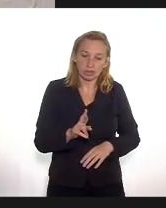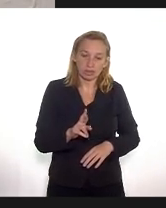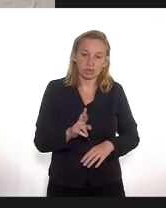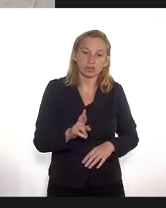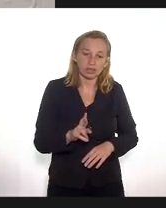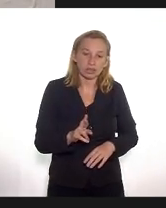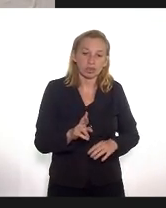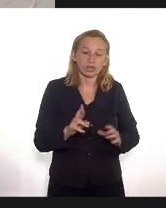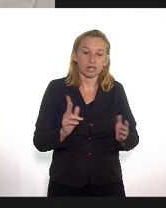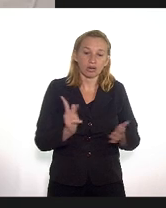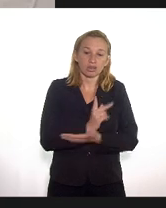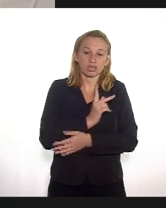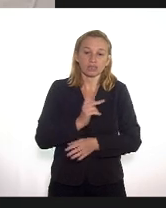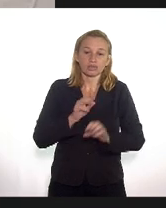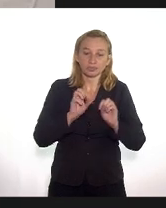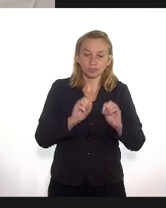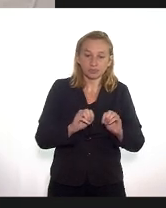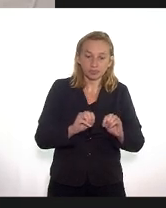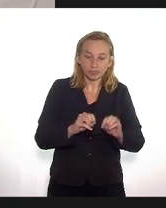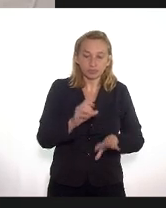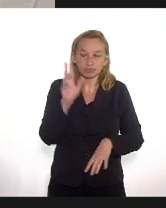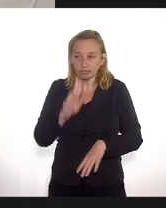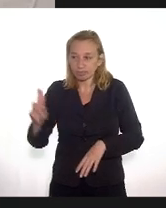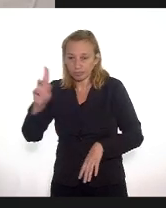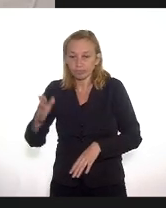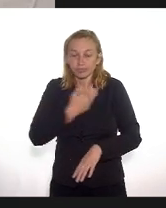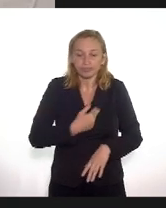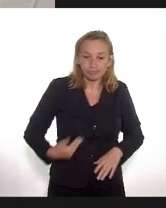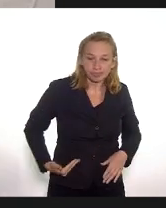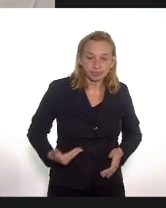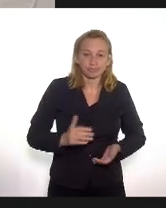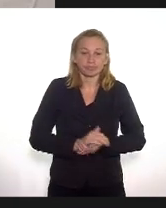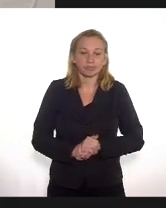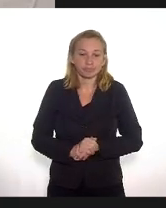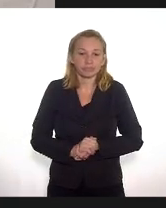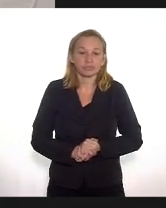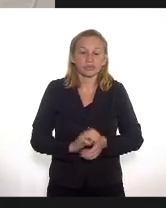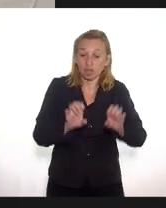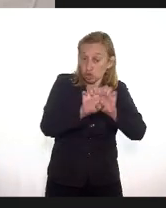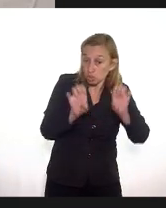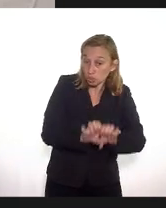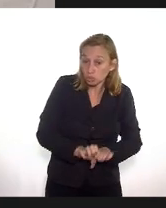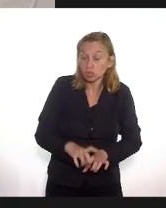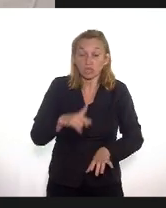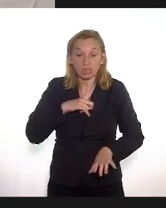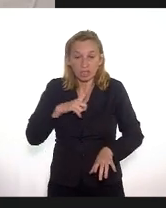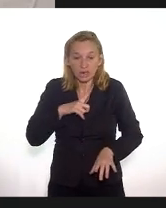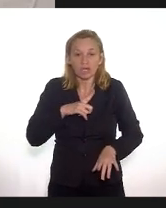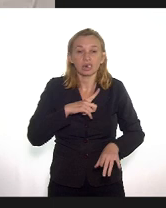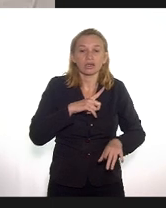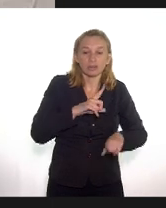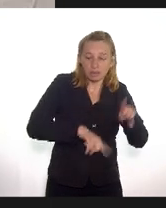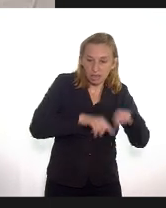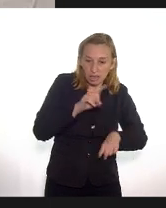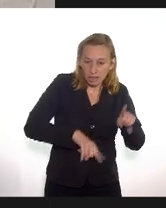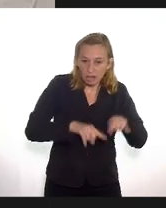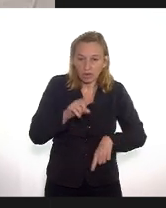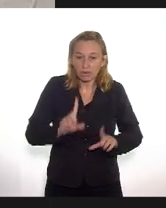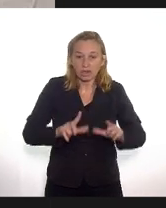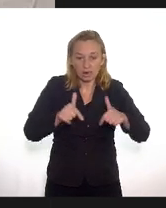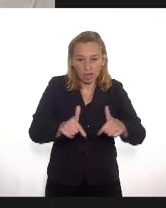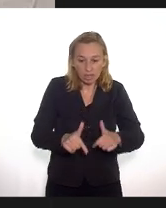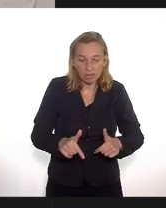públicas, principalmente. Então, o ensino EAD tem sua pedagogia própria, ele tem estrutura, ele tem material, e ele funciona. A prova disso é que nós, no